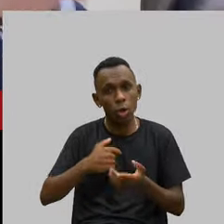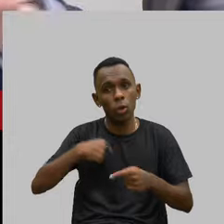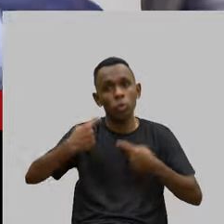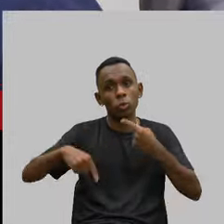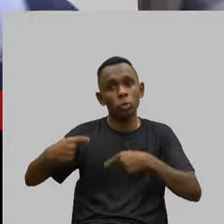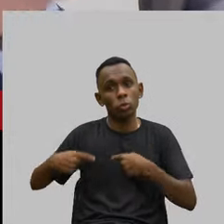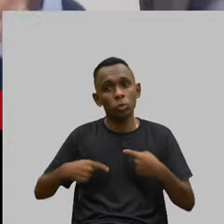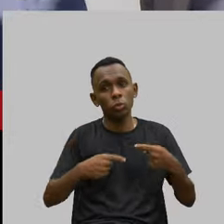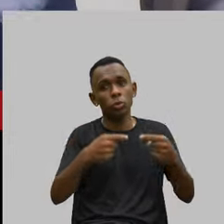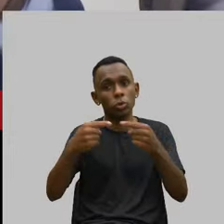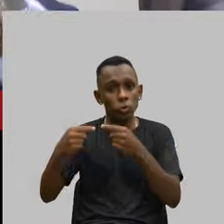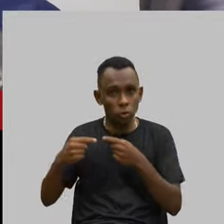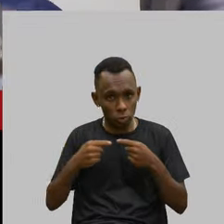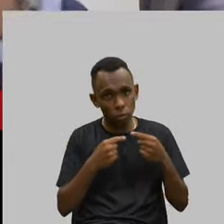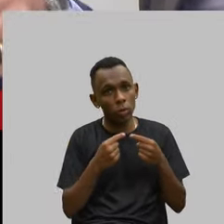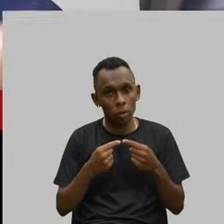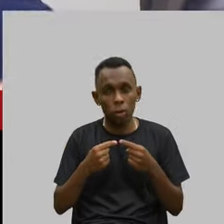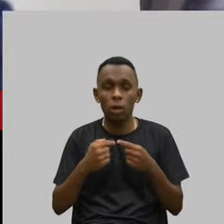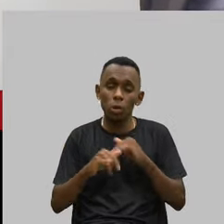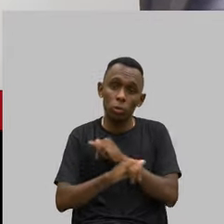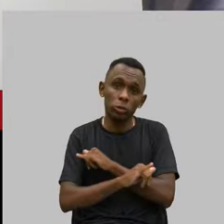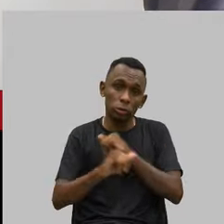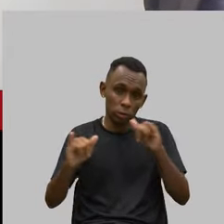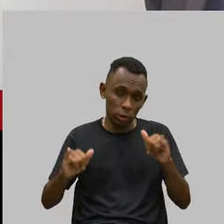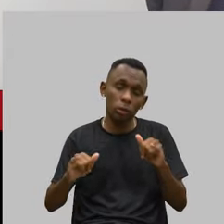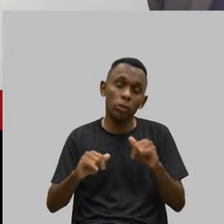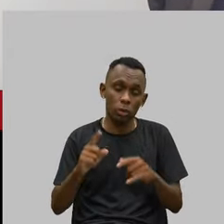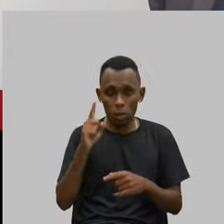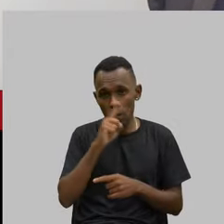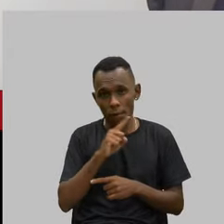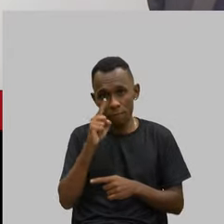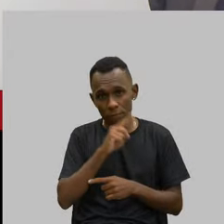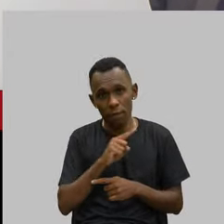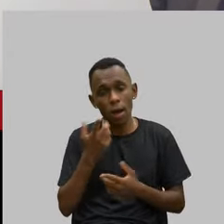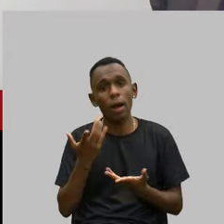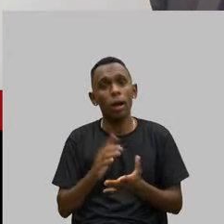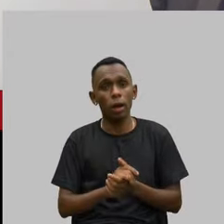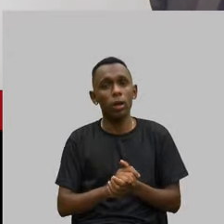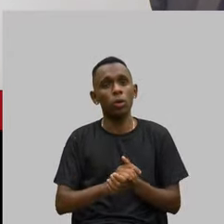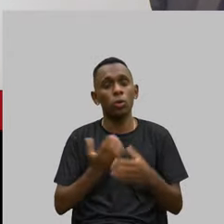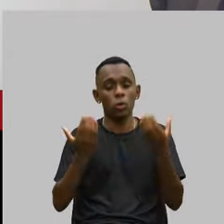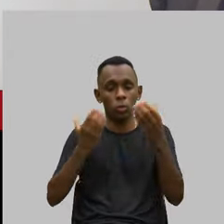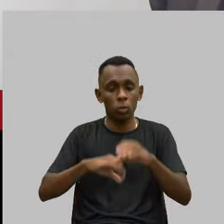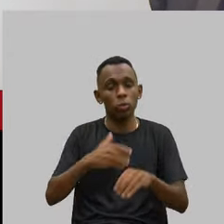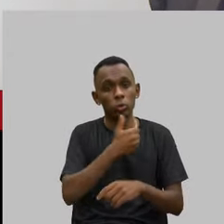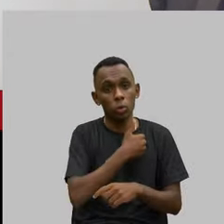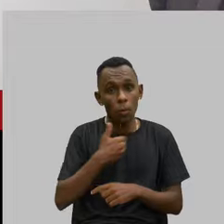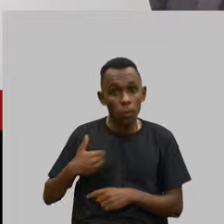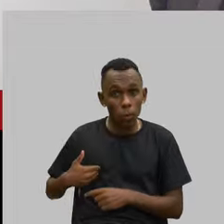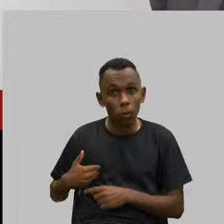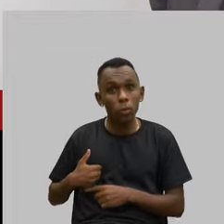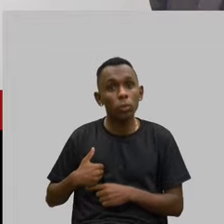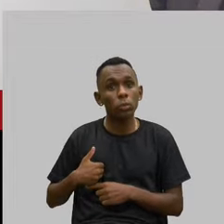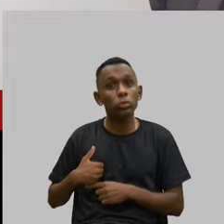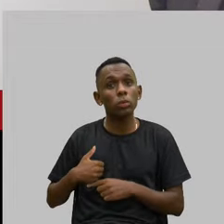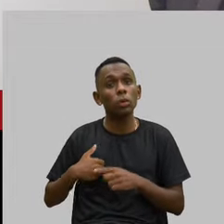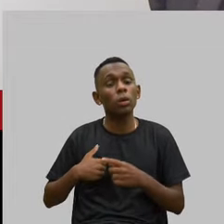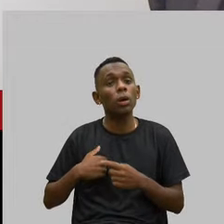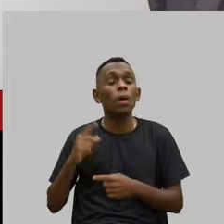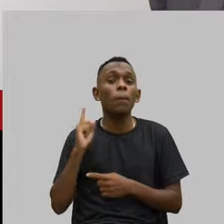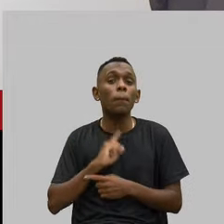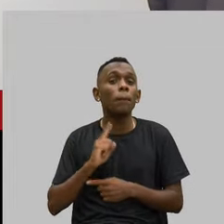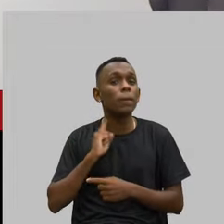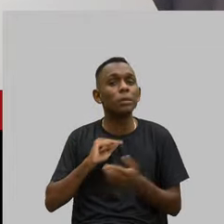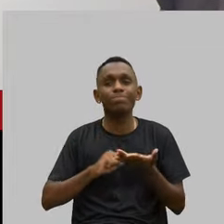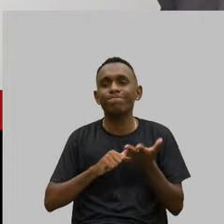e o mérito mas estou dizendo que é uma infringência concursos públicos a questão de Minas não